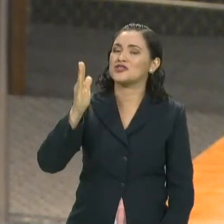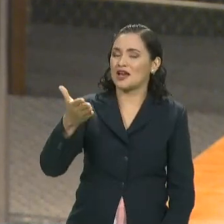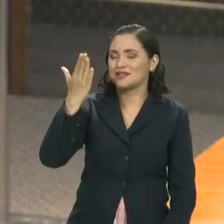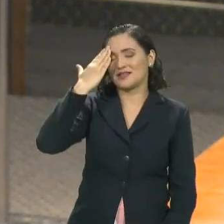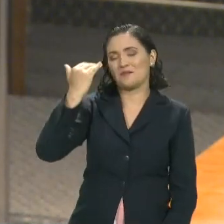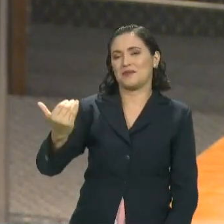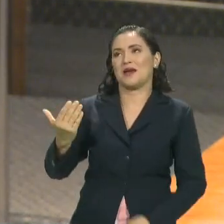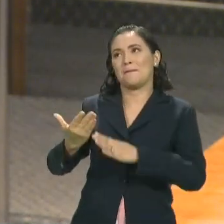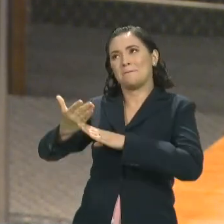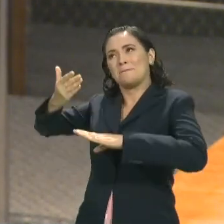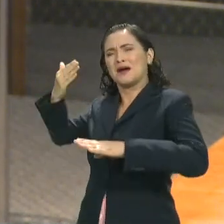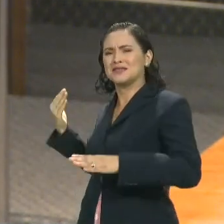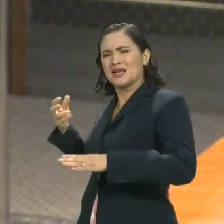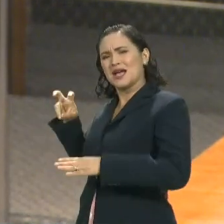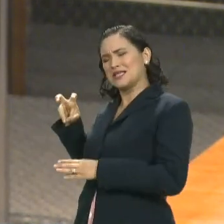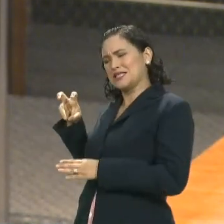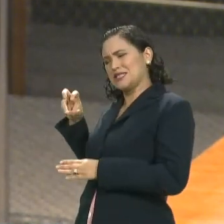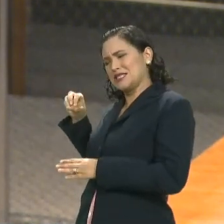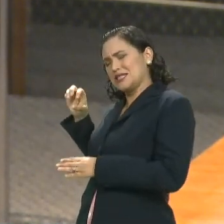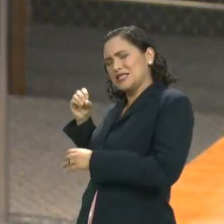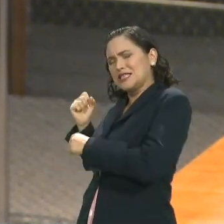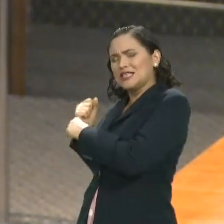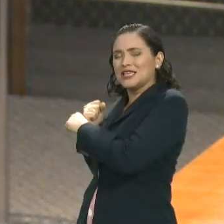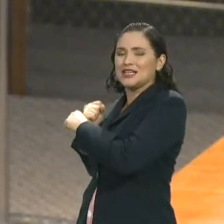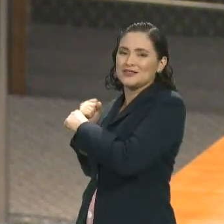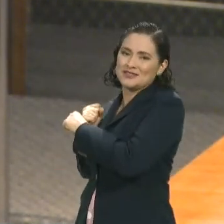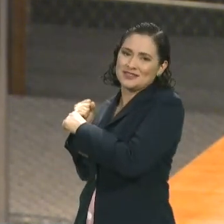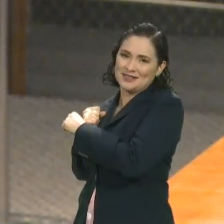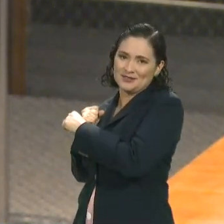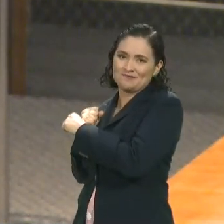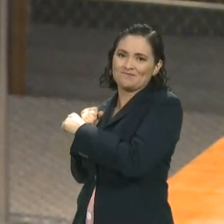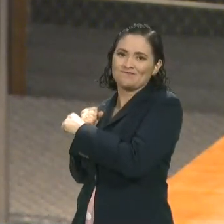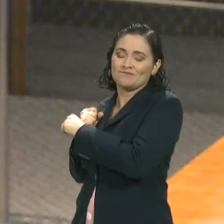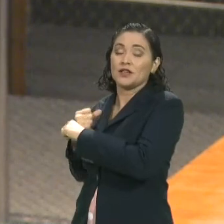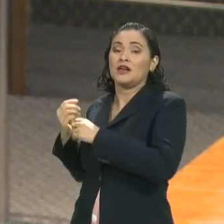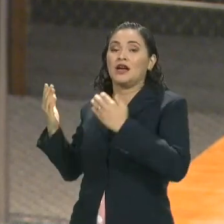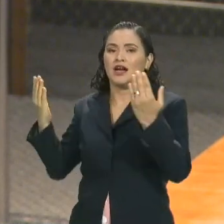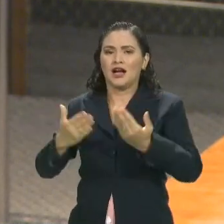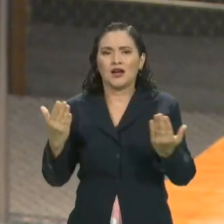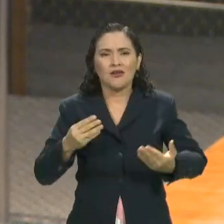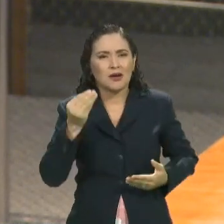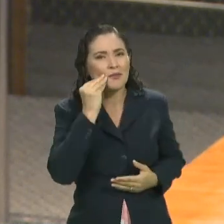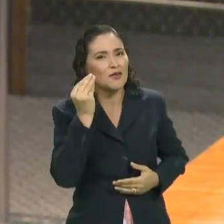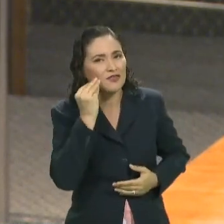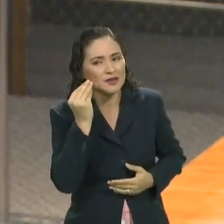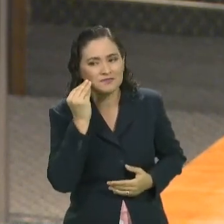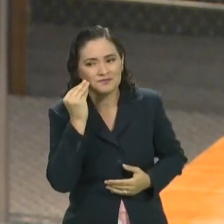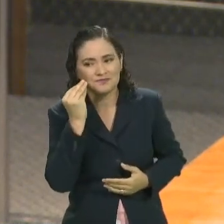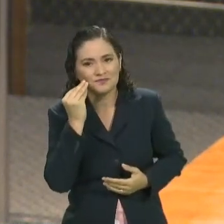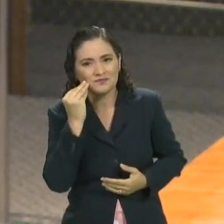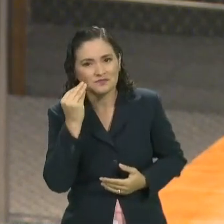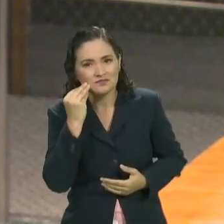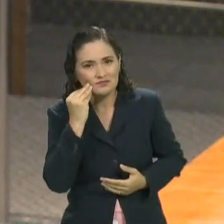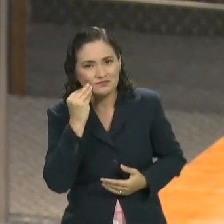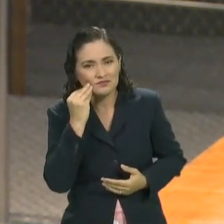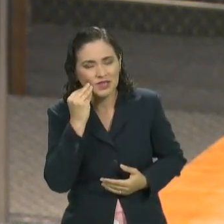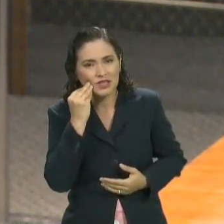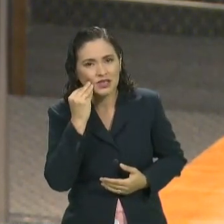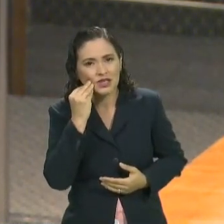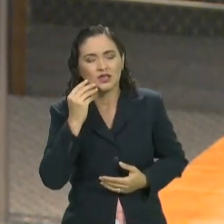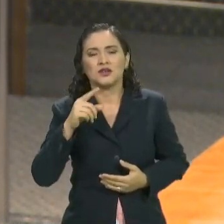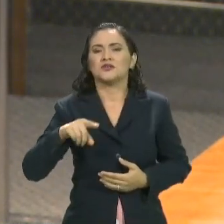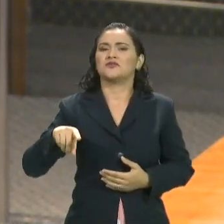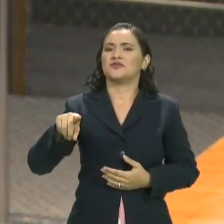quanto tempo perdido dessa casa, quanta miséria. Até tu, Catilinas, quanto tempo tu vais fazer desse